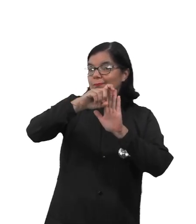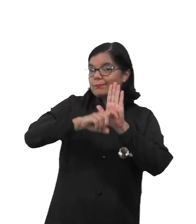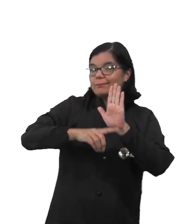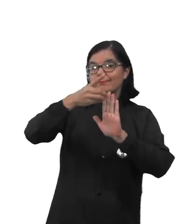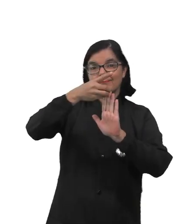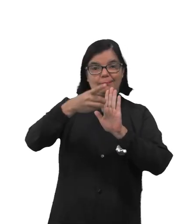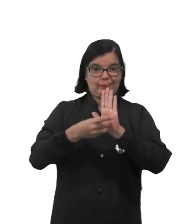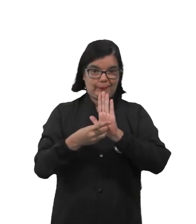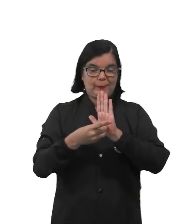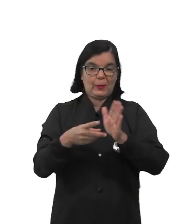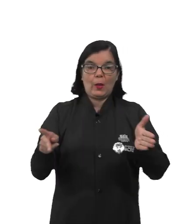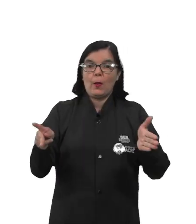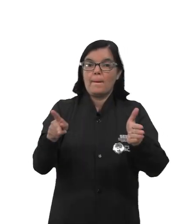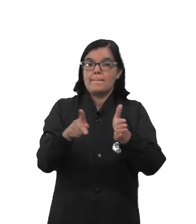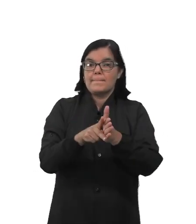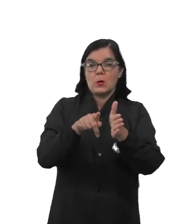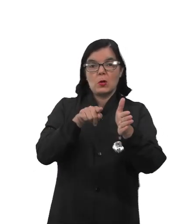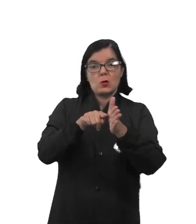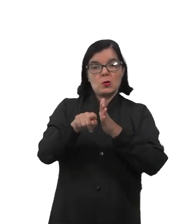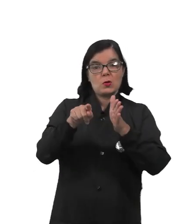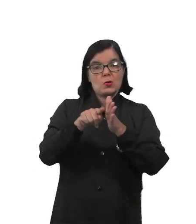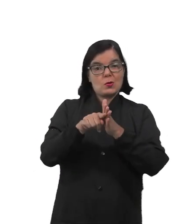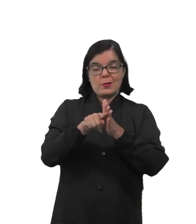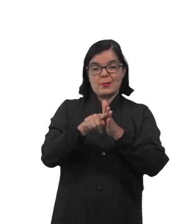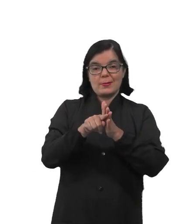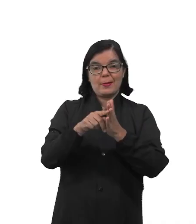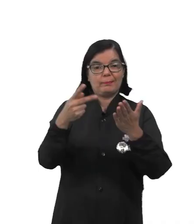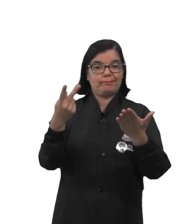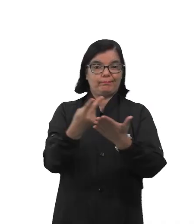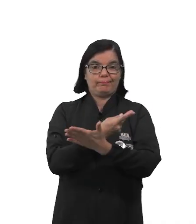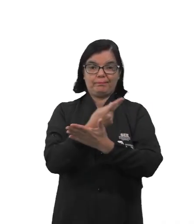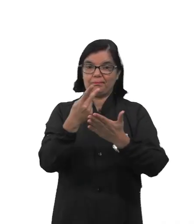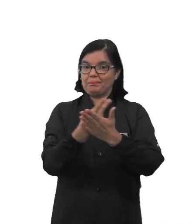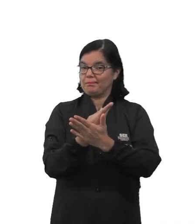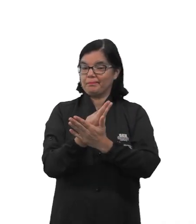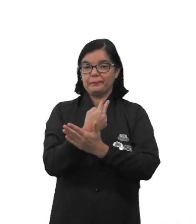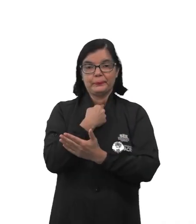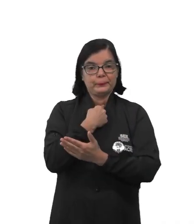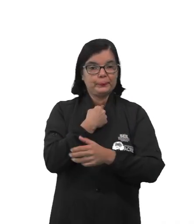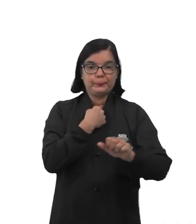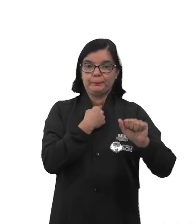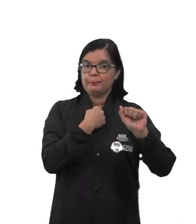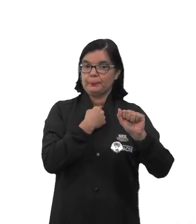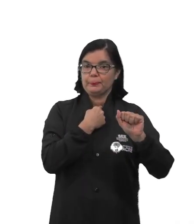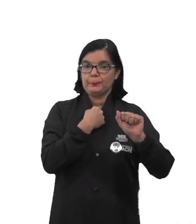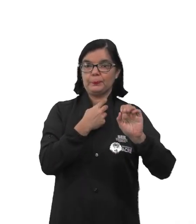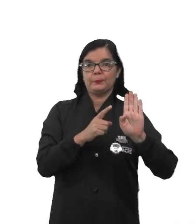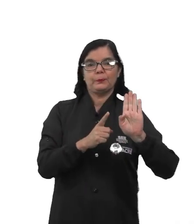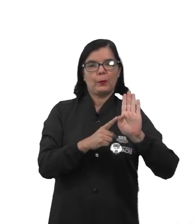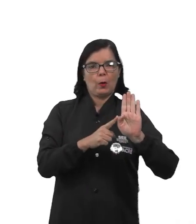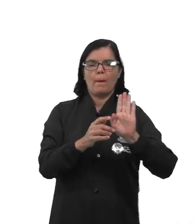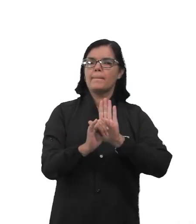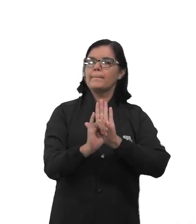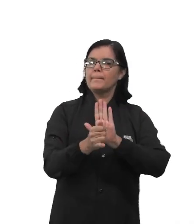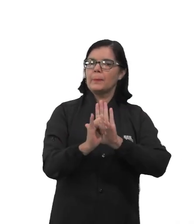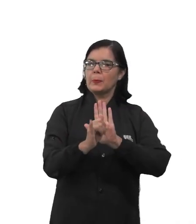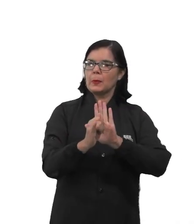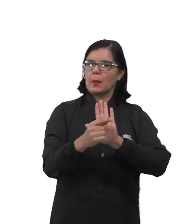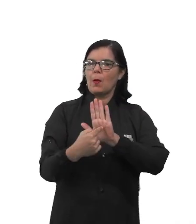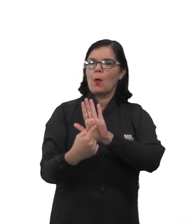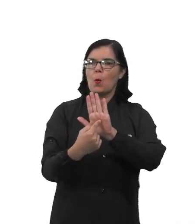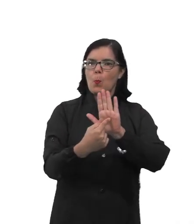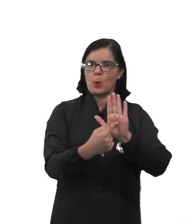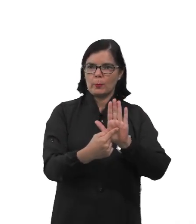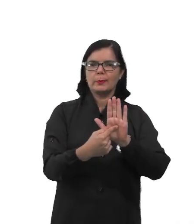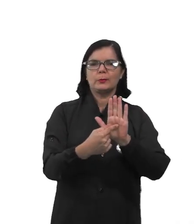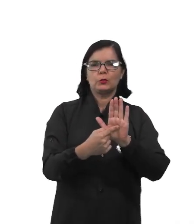dissertativa. A própria questão está se contrariando. Não tem como ser a letra A. Narrativa, por apresentar uma cadeia